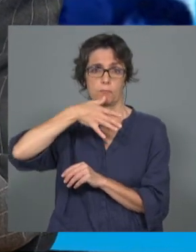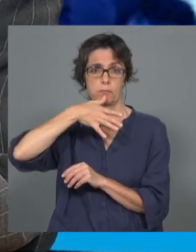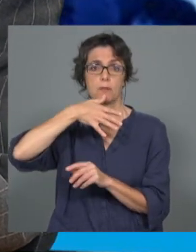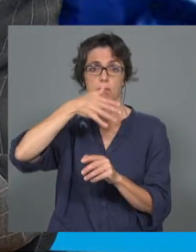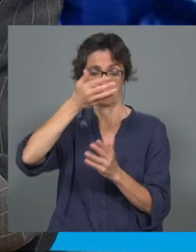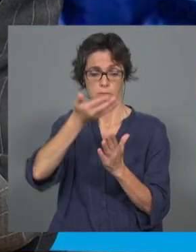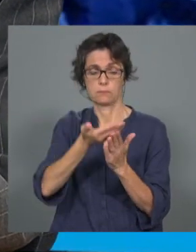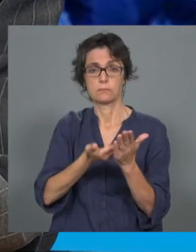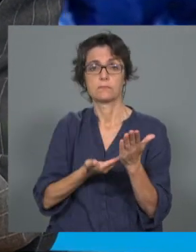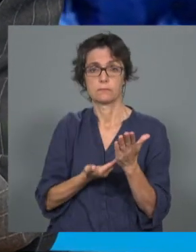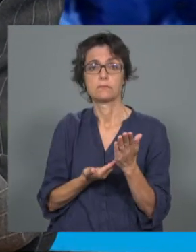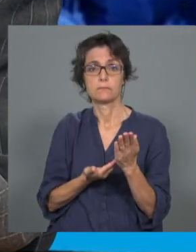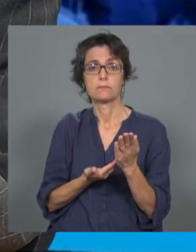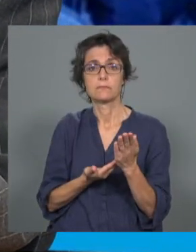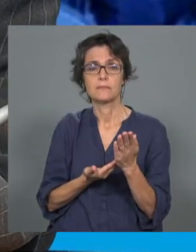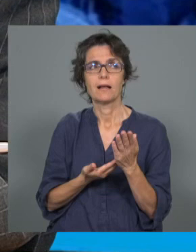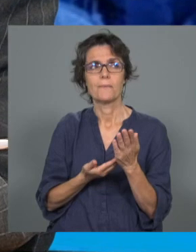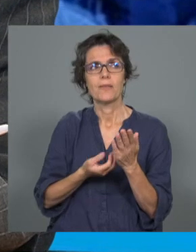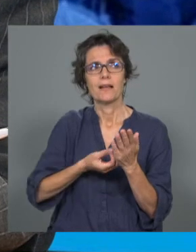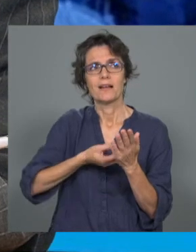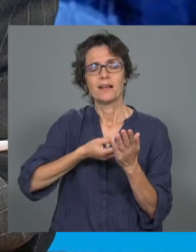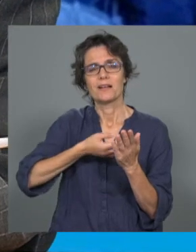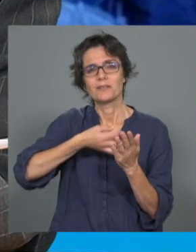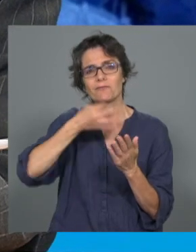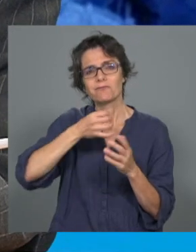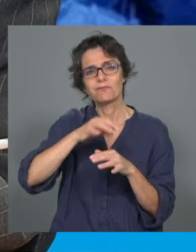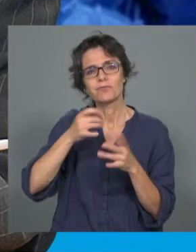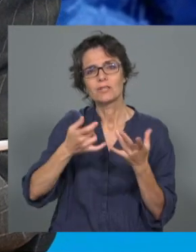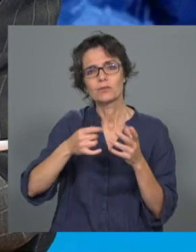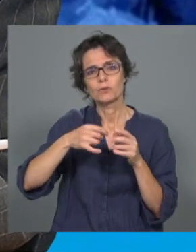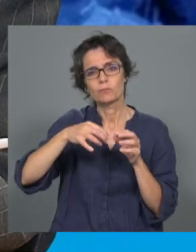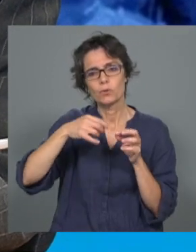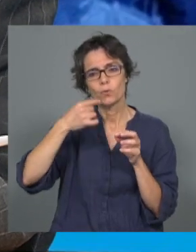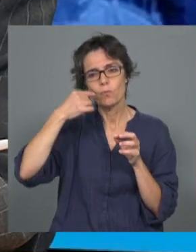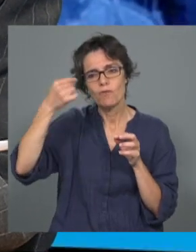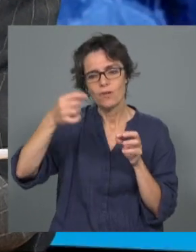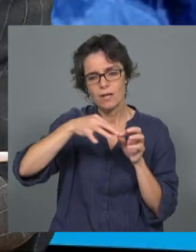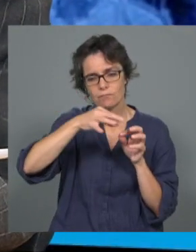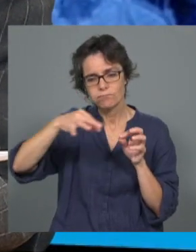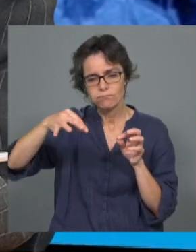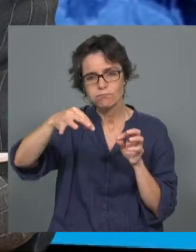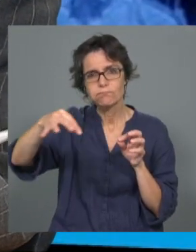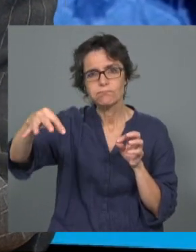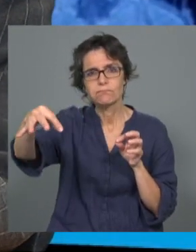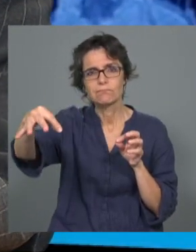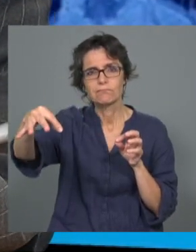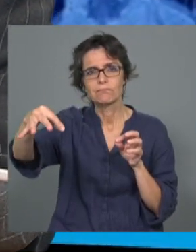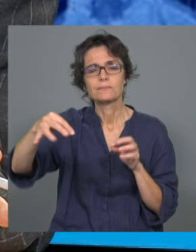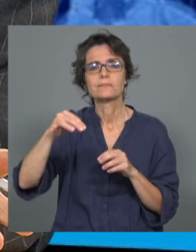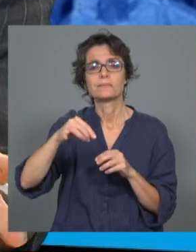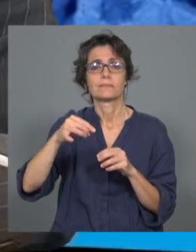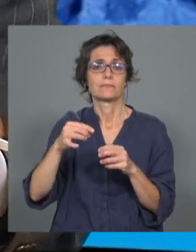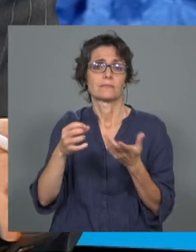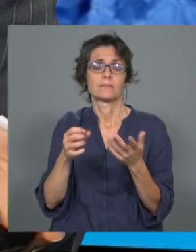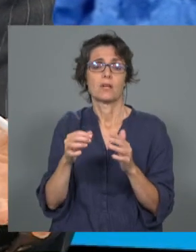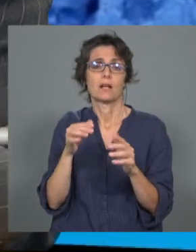profecia, é sempre uma itinerância. Uma itinerância. Na geografia, bastaria ler,